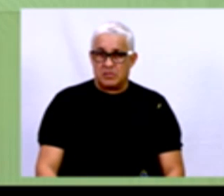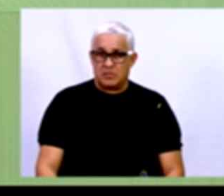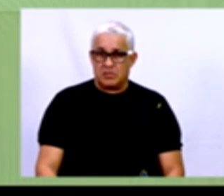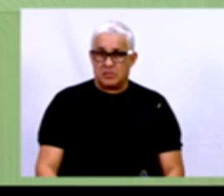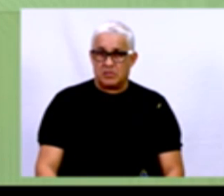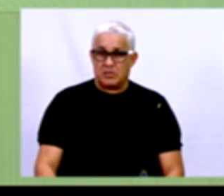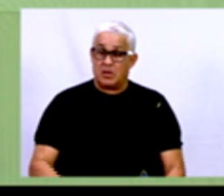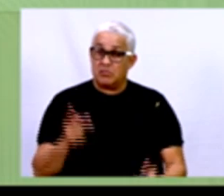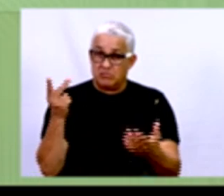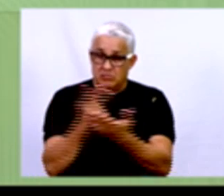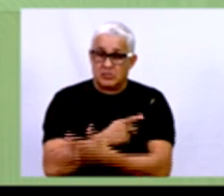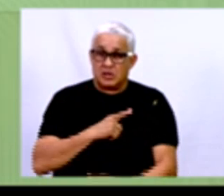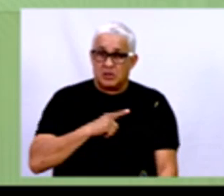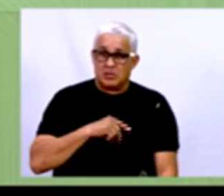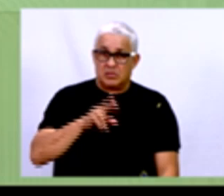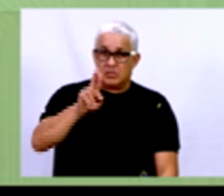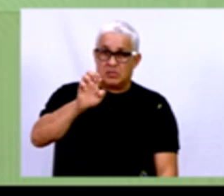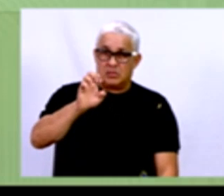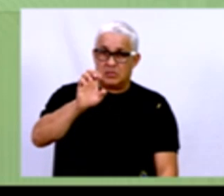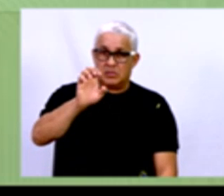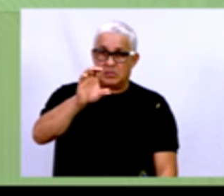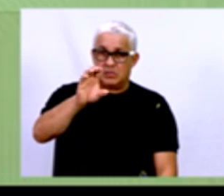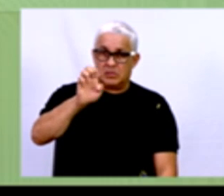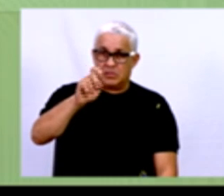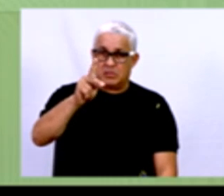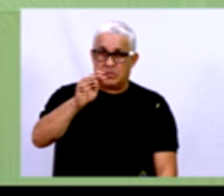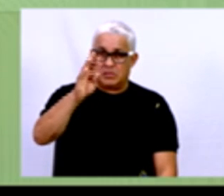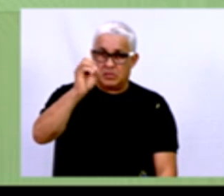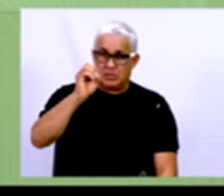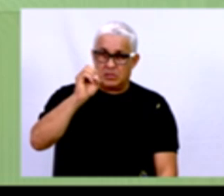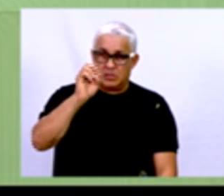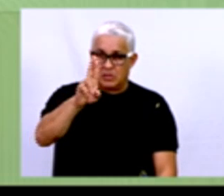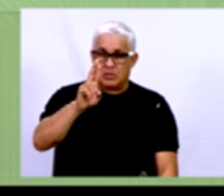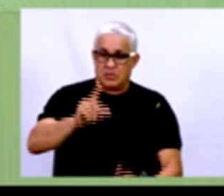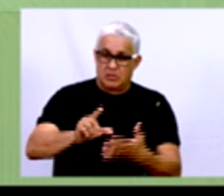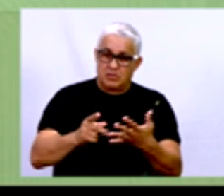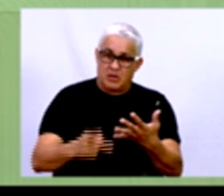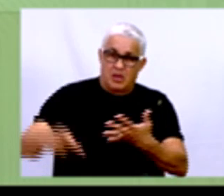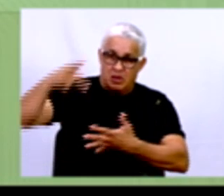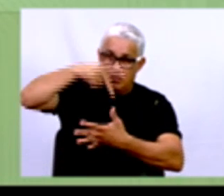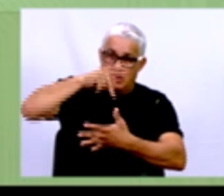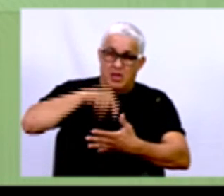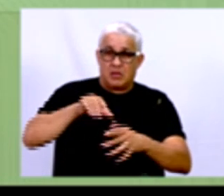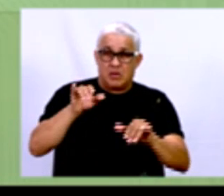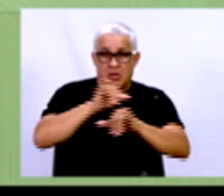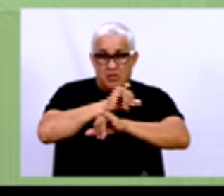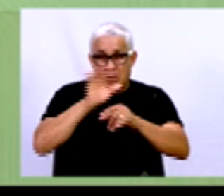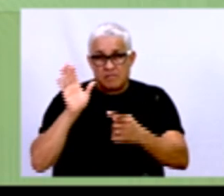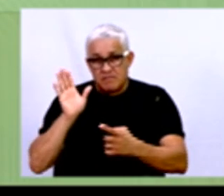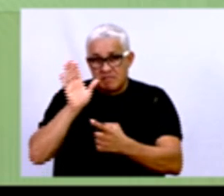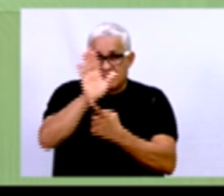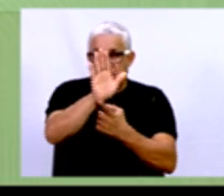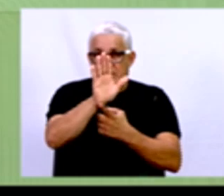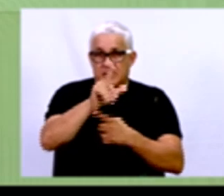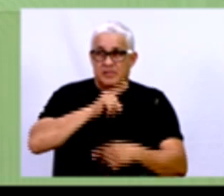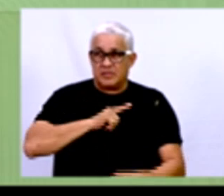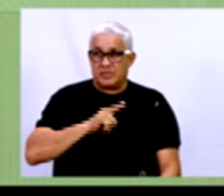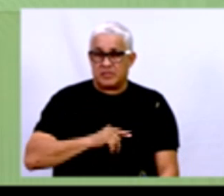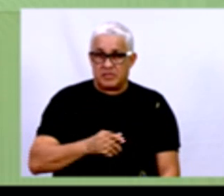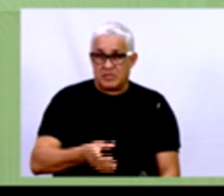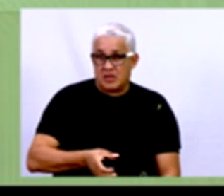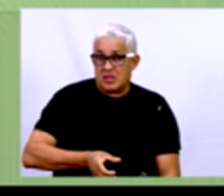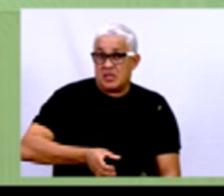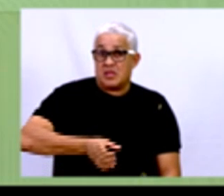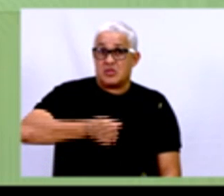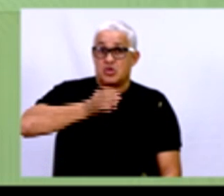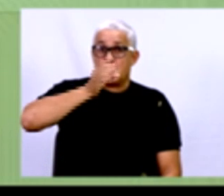quando isso acontece, nós temos aí o receptor sendo priorizado. Como é um anúncio, né? E aí nós temos ali, ó, beba,